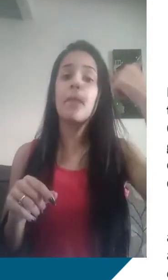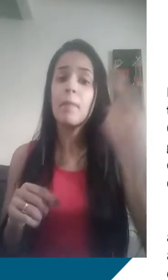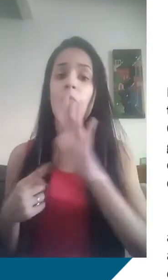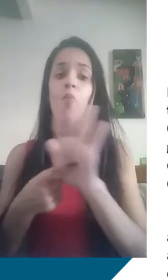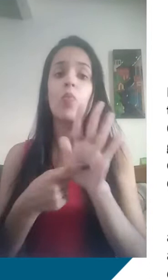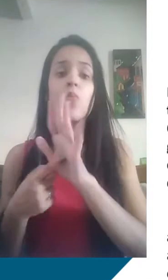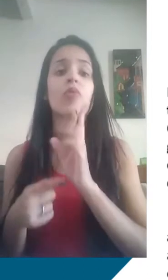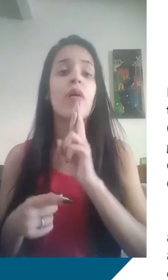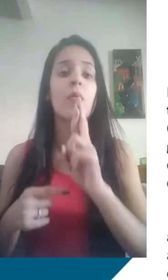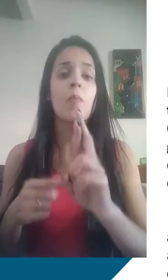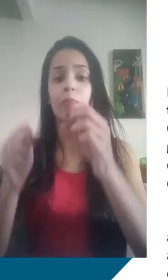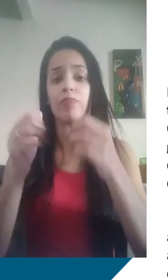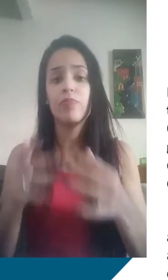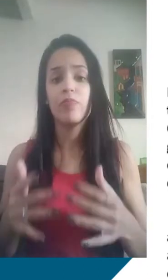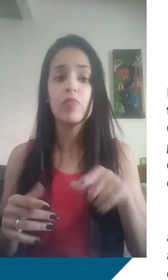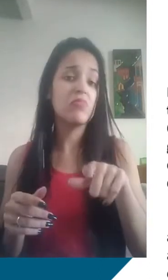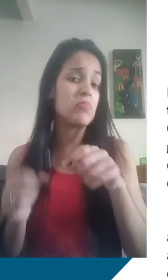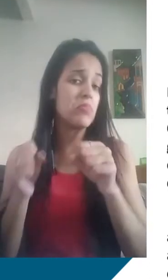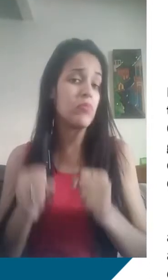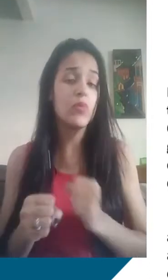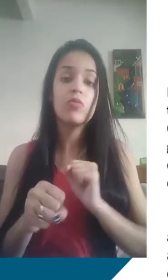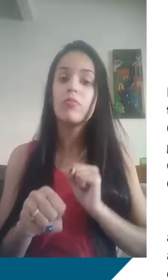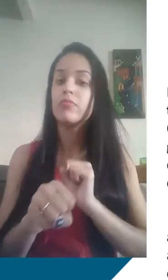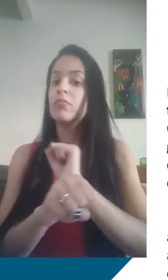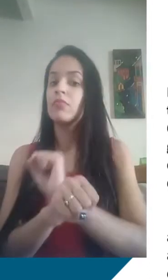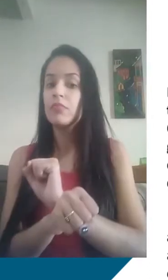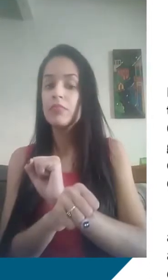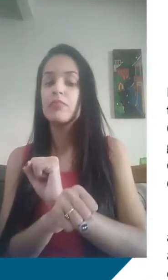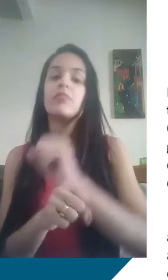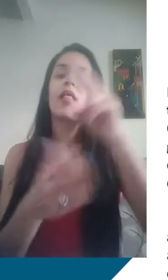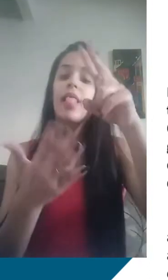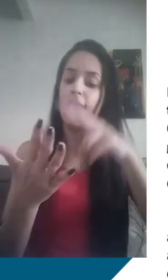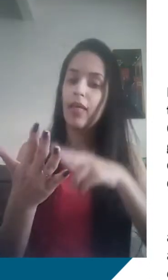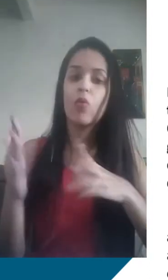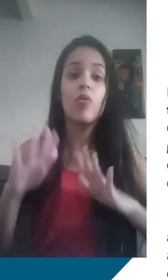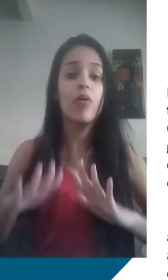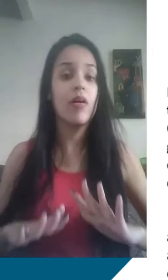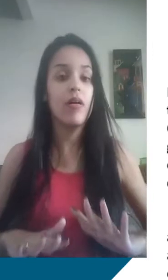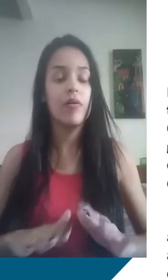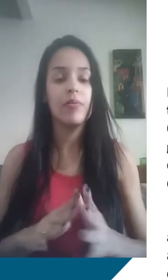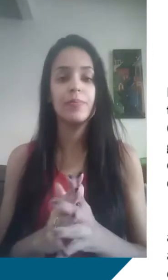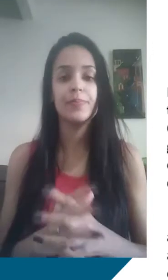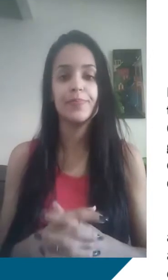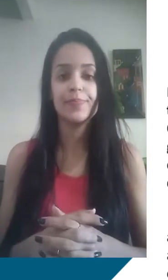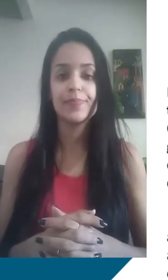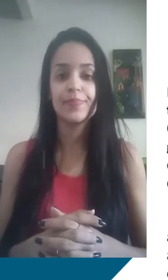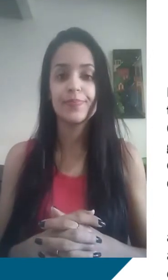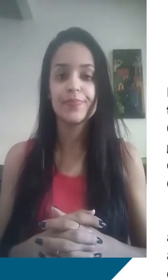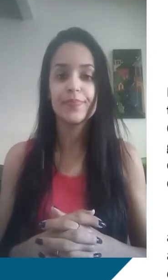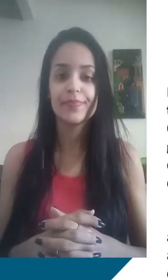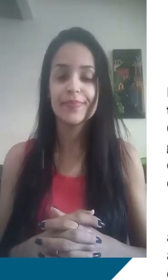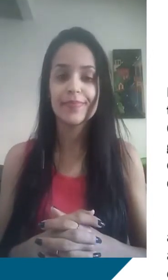Apenas visualizaremos o gabarito comentado para que você tenha a oportunidade de pausar o vídeo caso